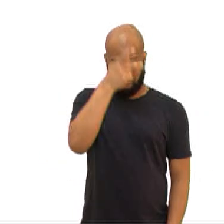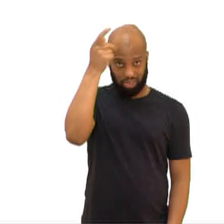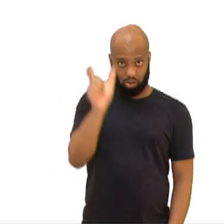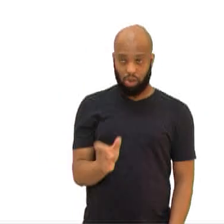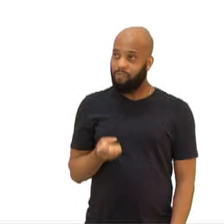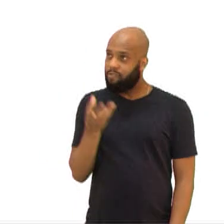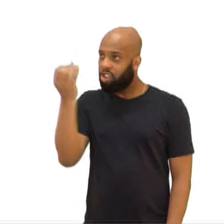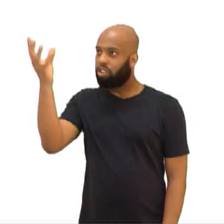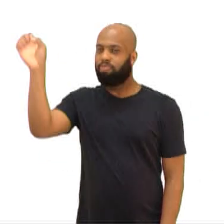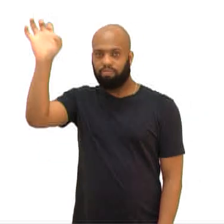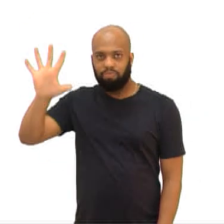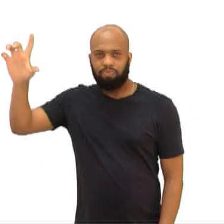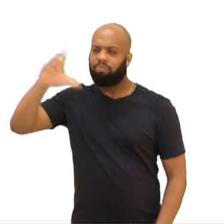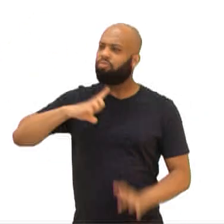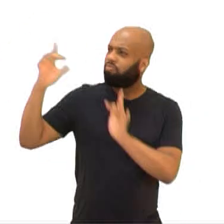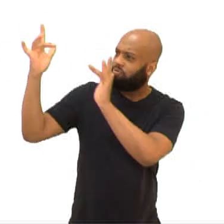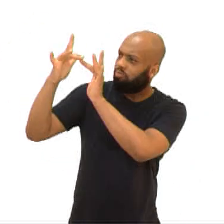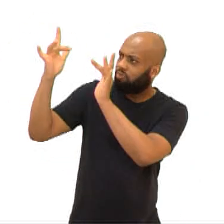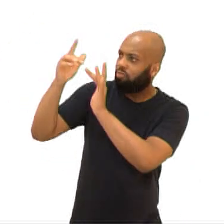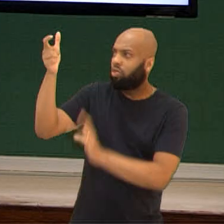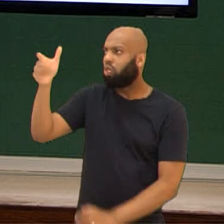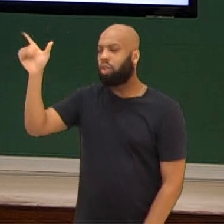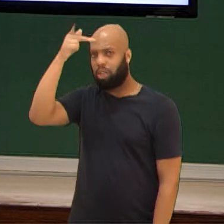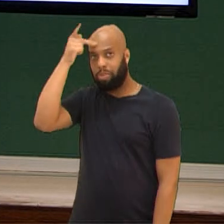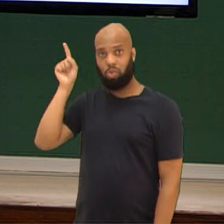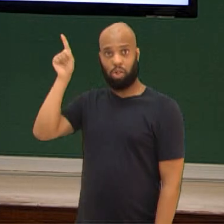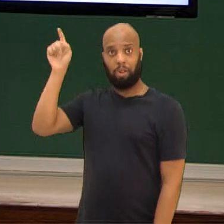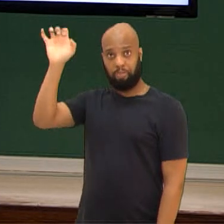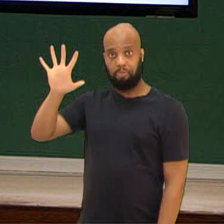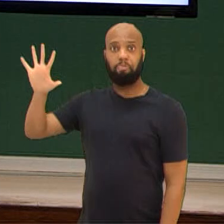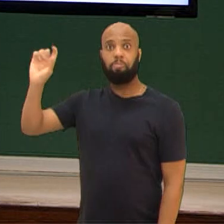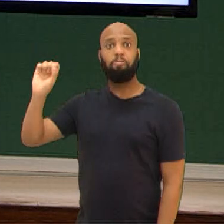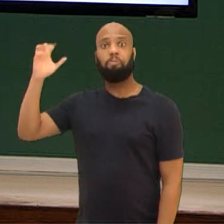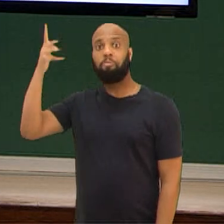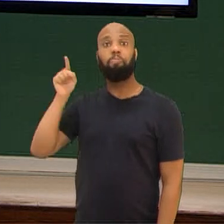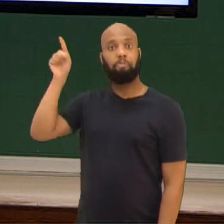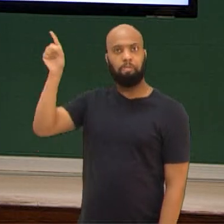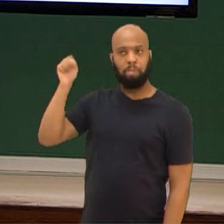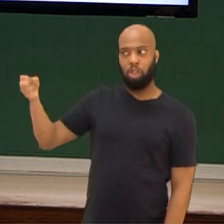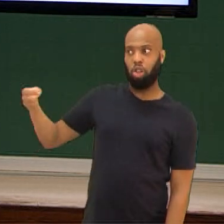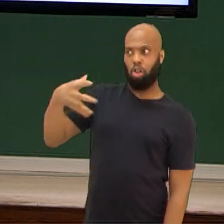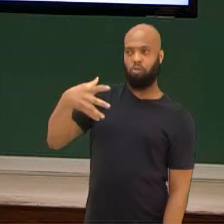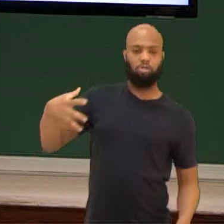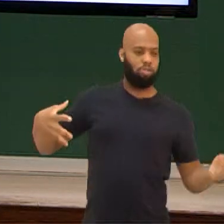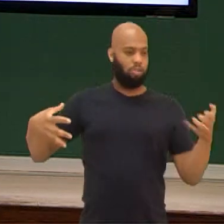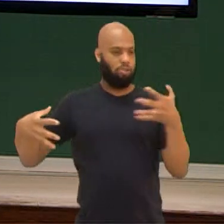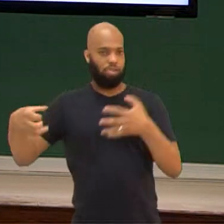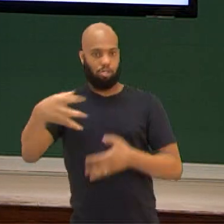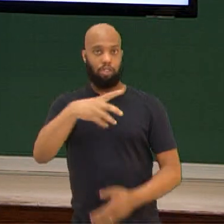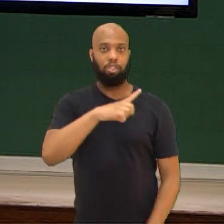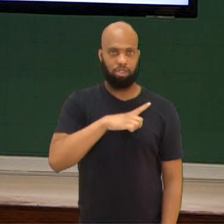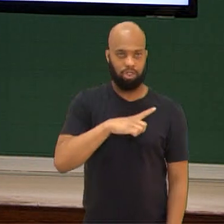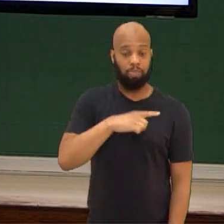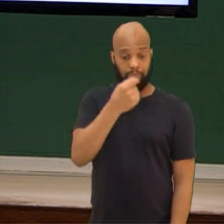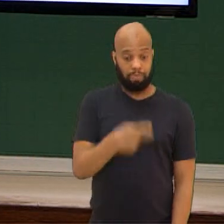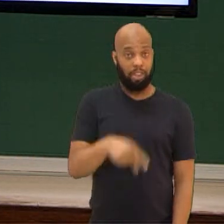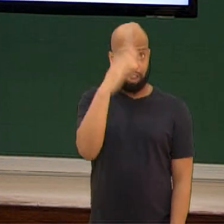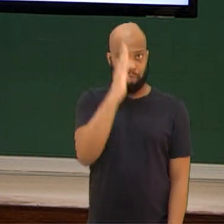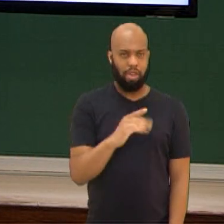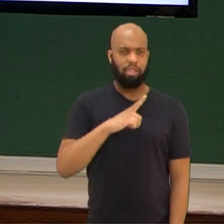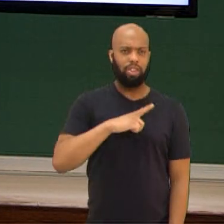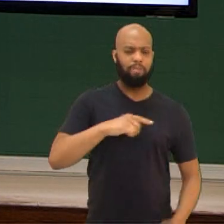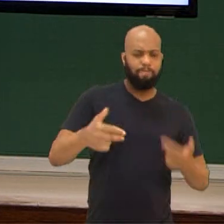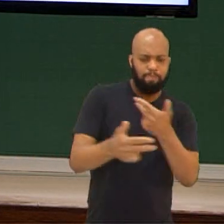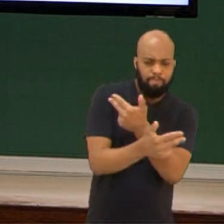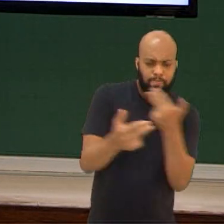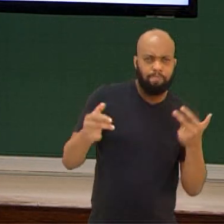contato com os artistas, com os movimentos, com o que estava acontecendo de mais atual. E no Brasil aconteceu diversos exemplos que